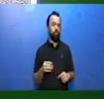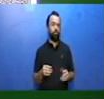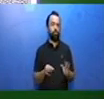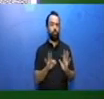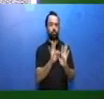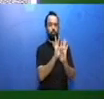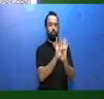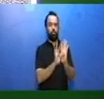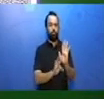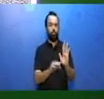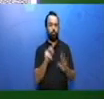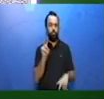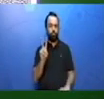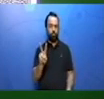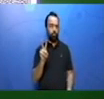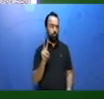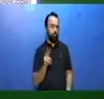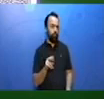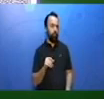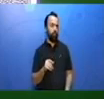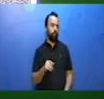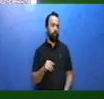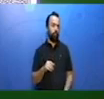texto 2.